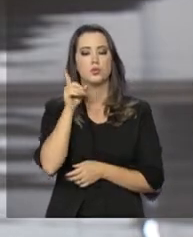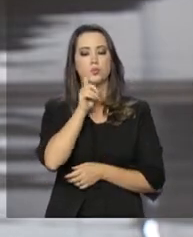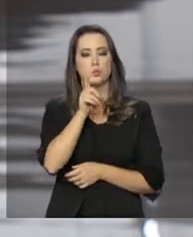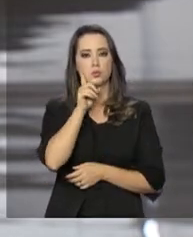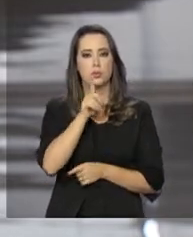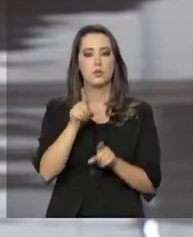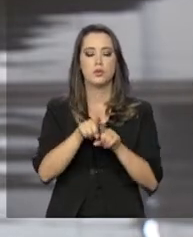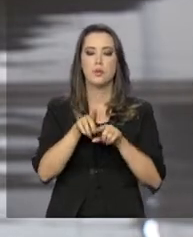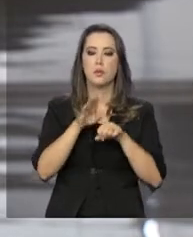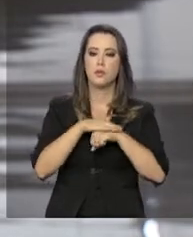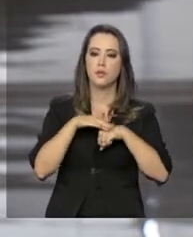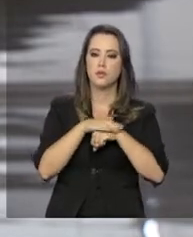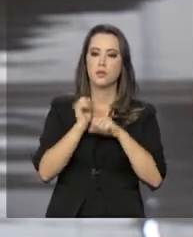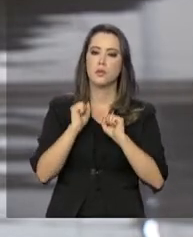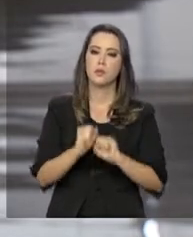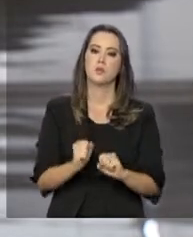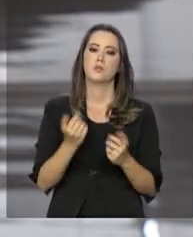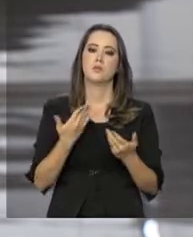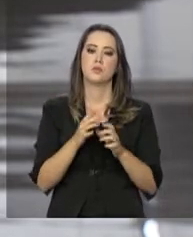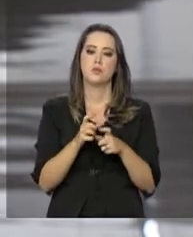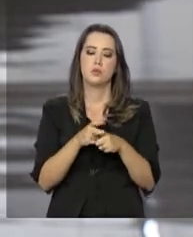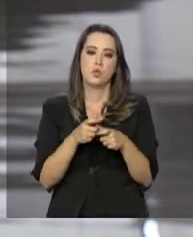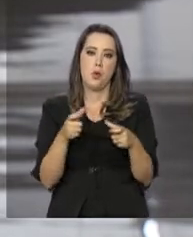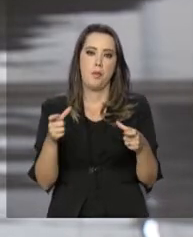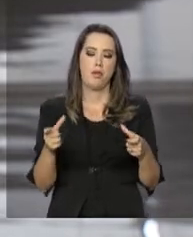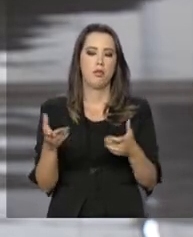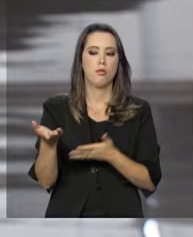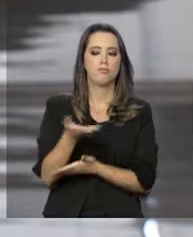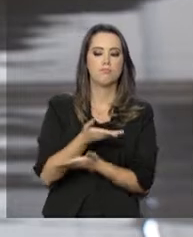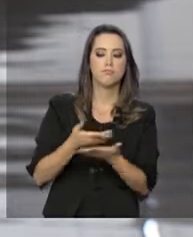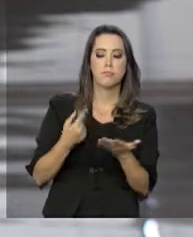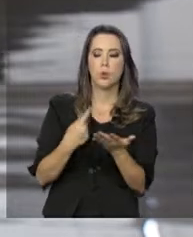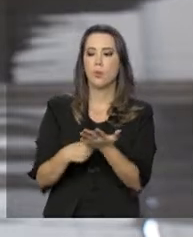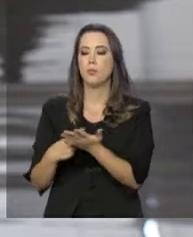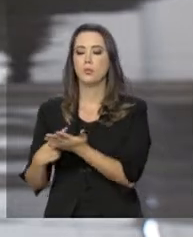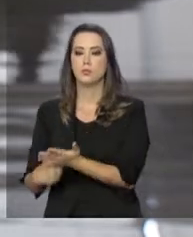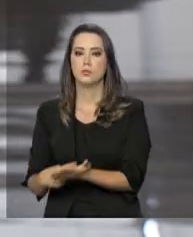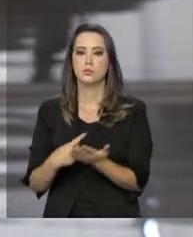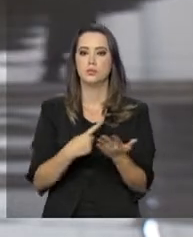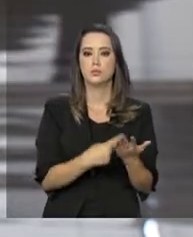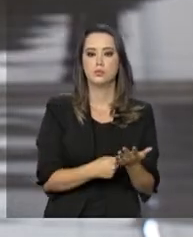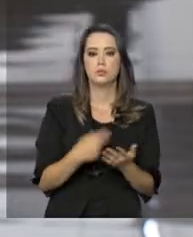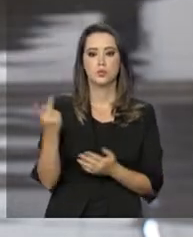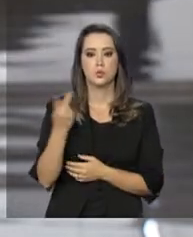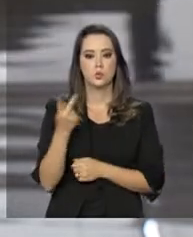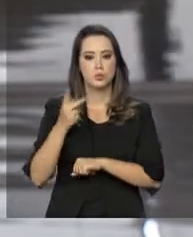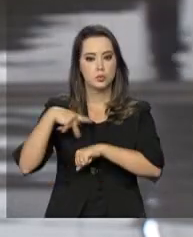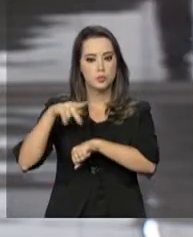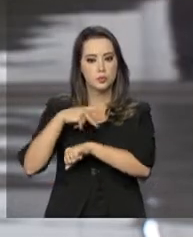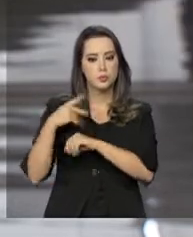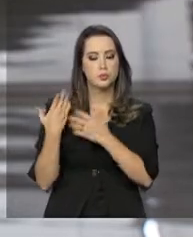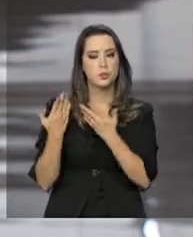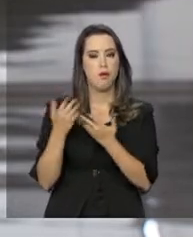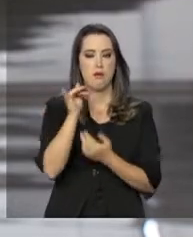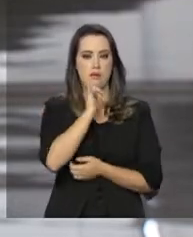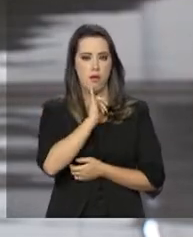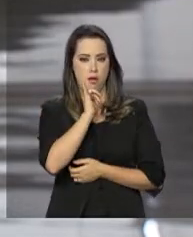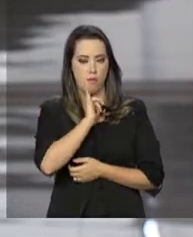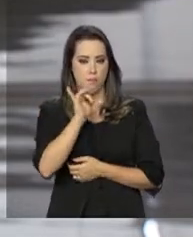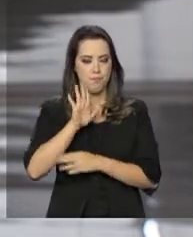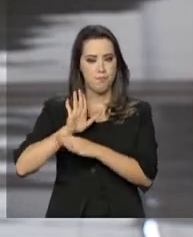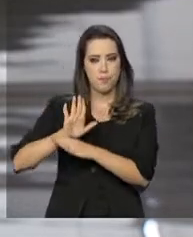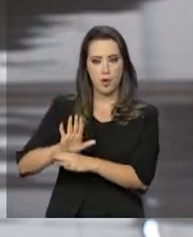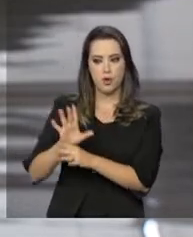conversaram sobre a possibilidade de ampliação de parcerias de cooperação entre os dois países como por exemplo